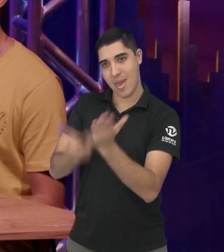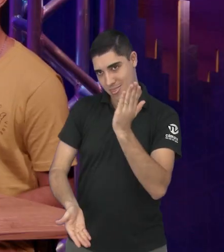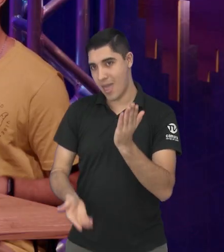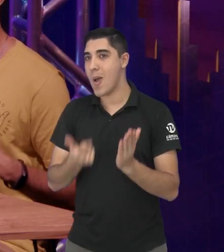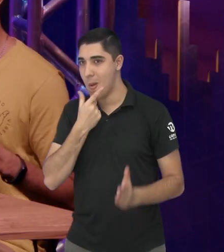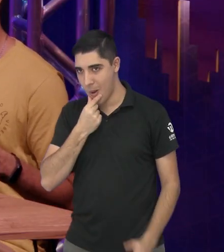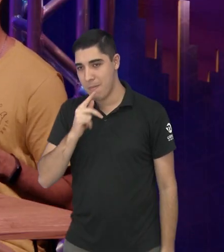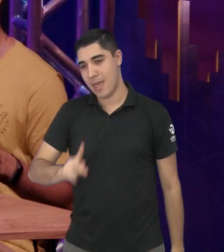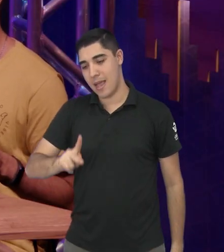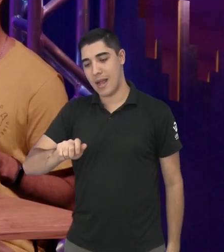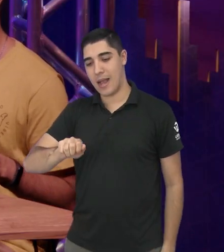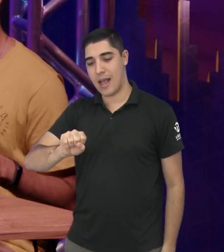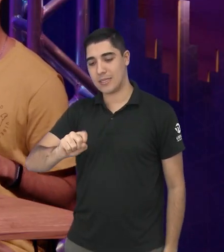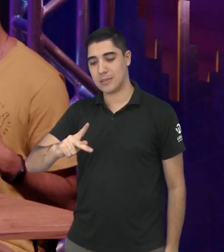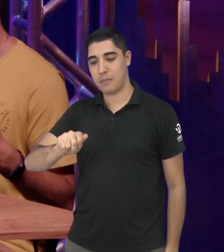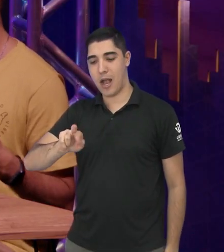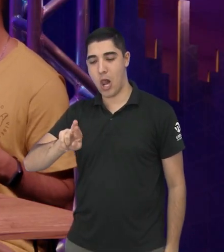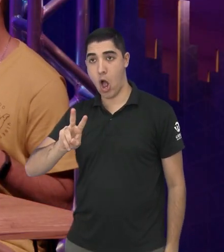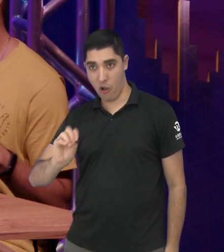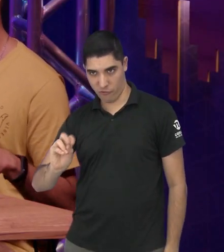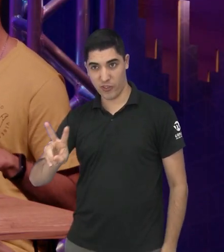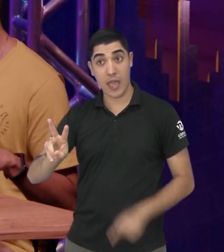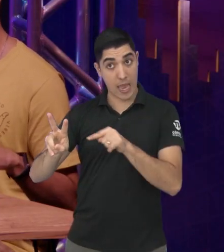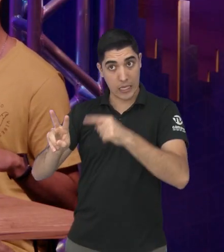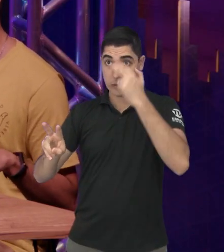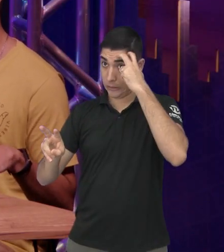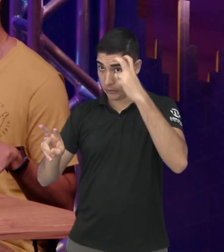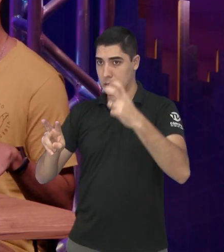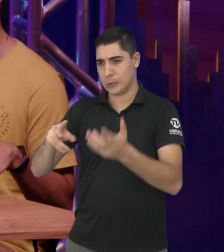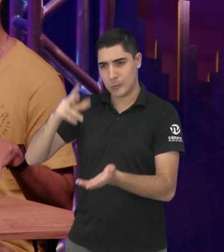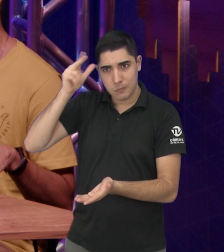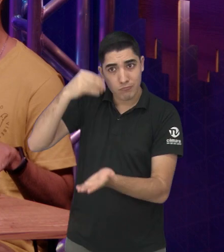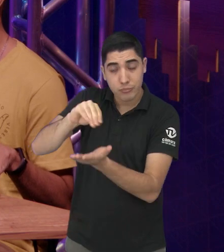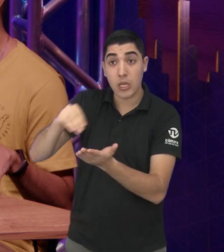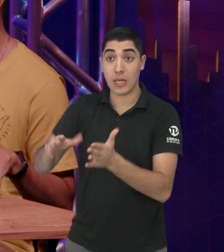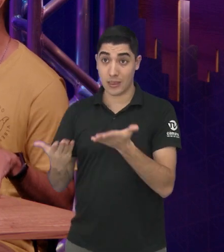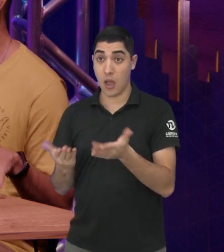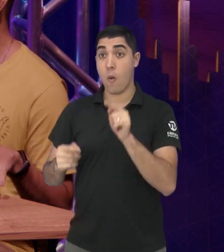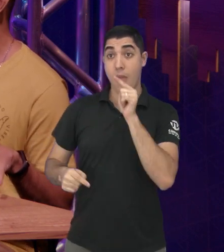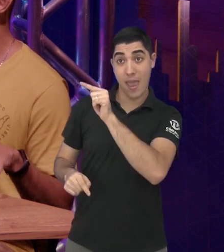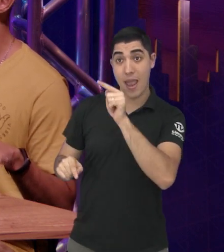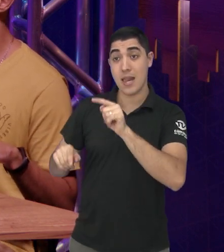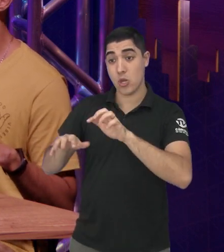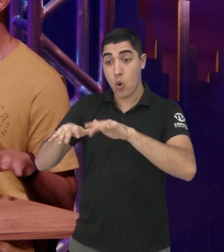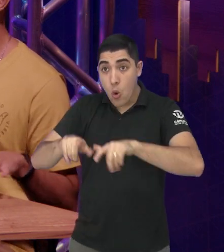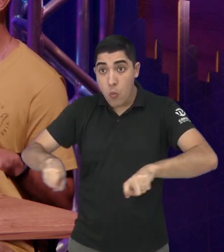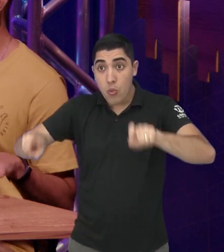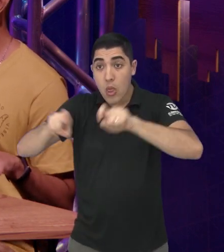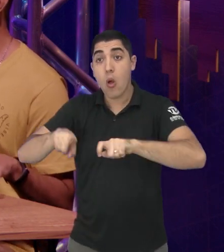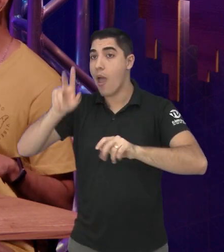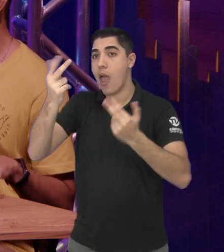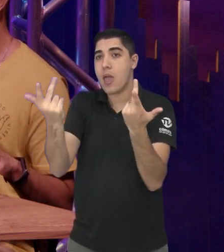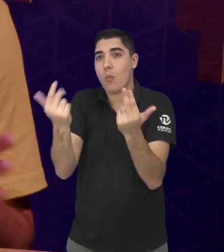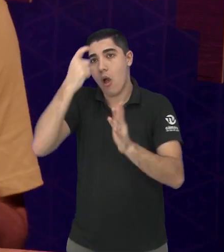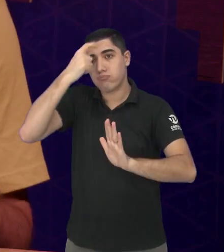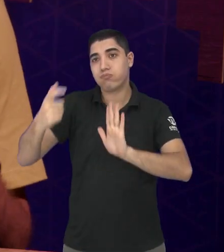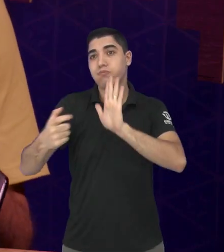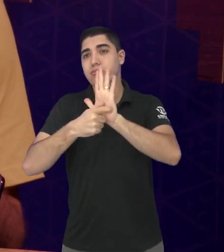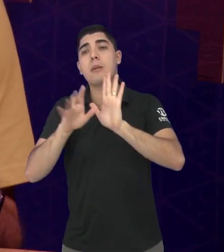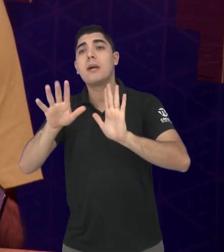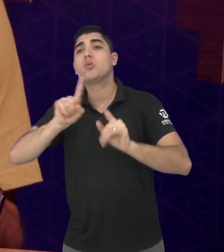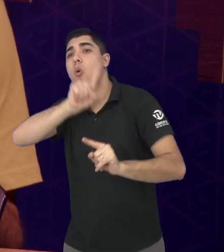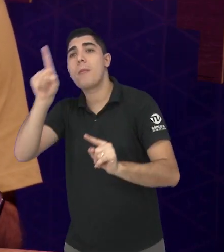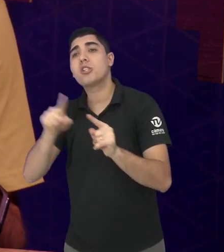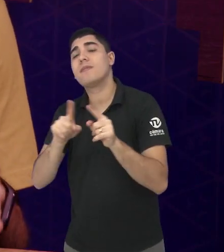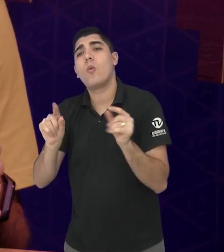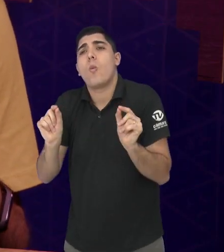Né? E a IBM, lá no site dela, fala que é basicamente a inteligência artificial, o objetivo